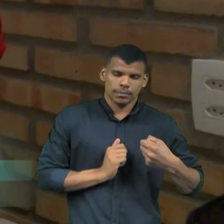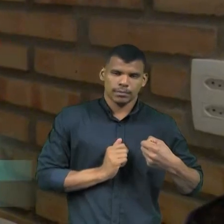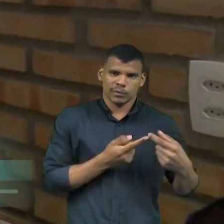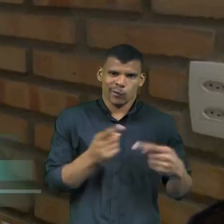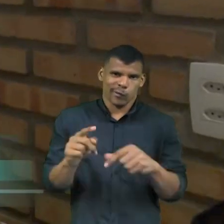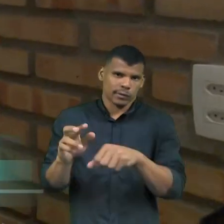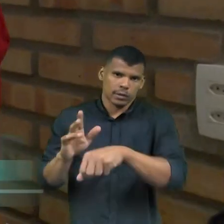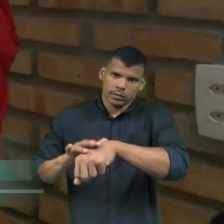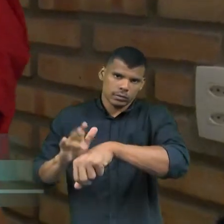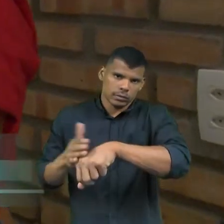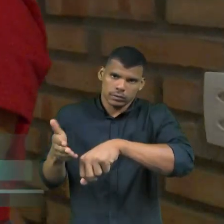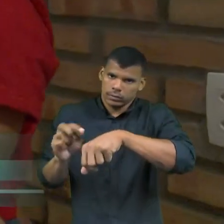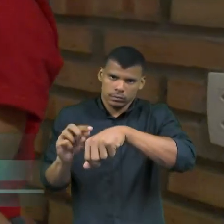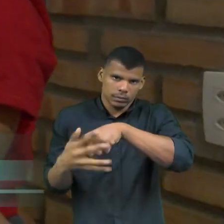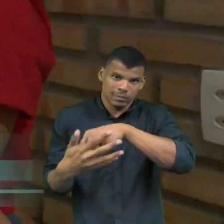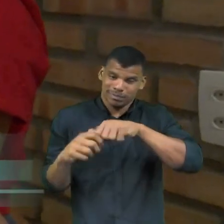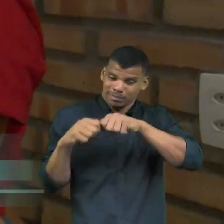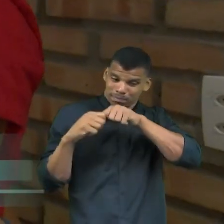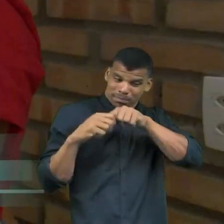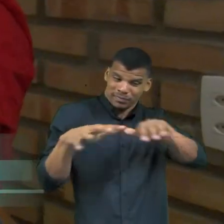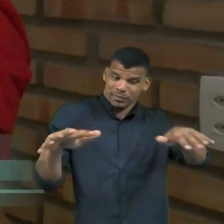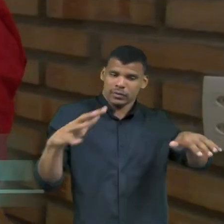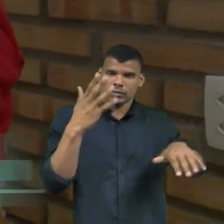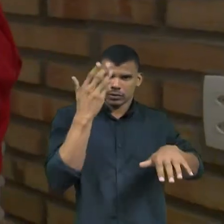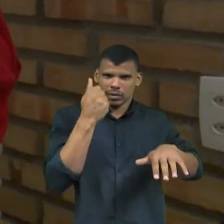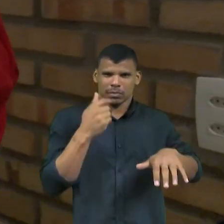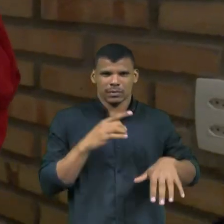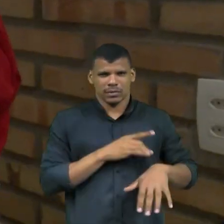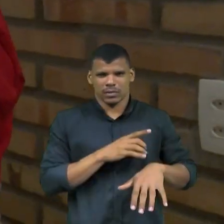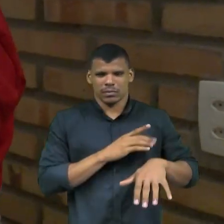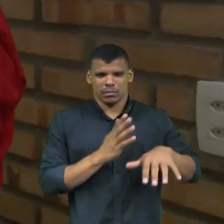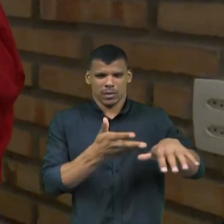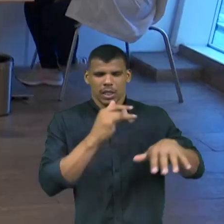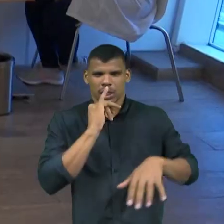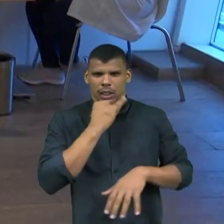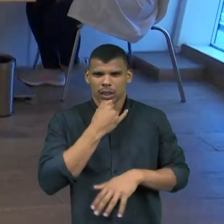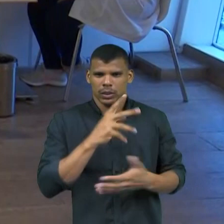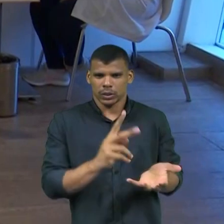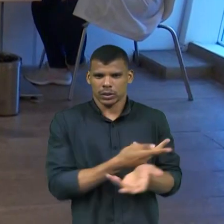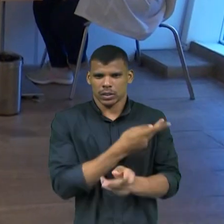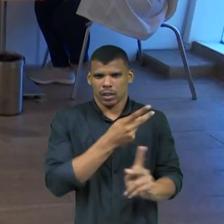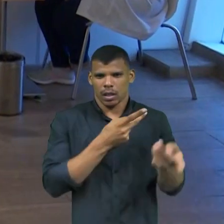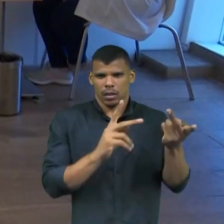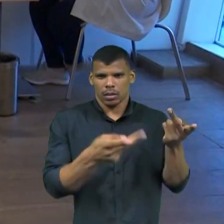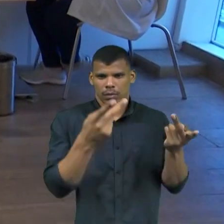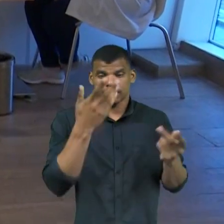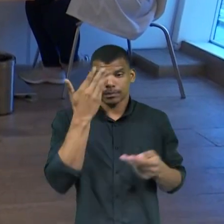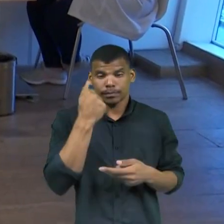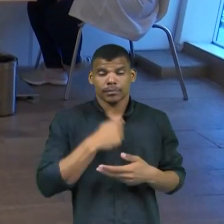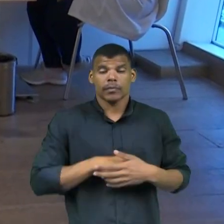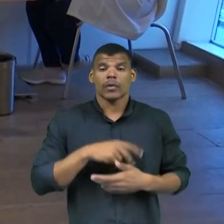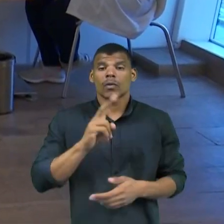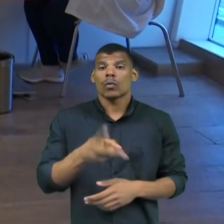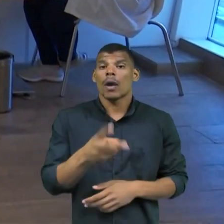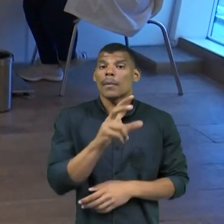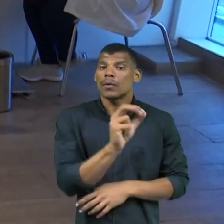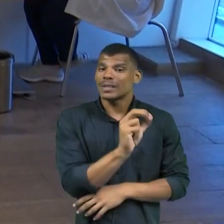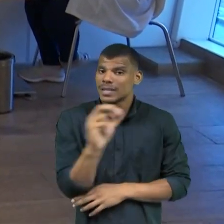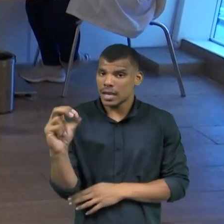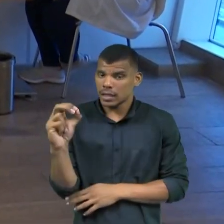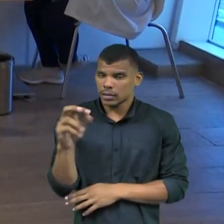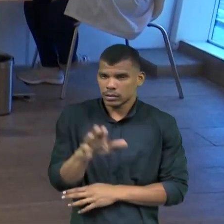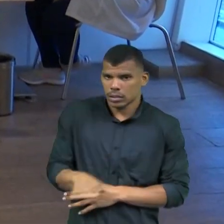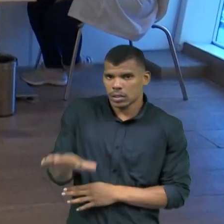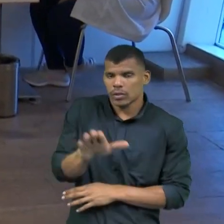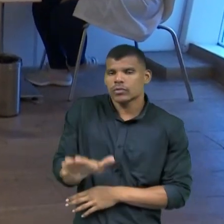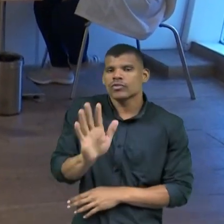que trouxe tanto terror e tristeza para a gente, né? Pouco mais de 2.500 crianças de até 2 anos já tomaram